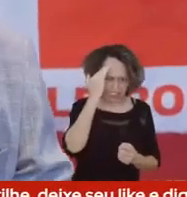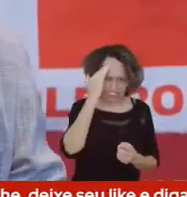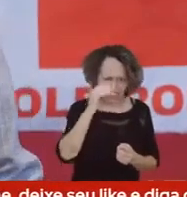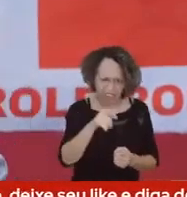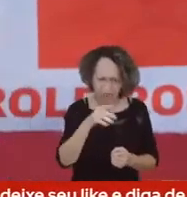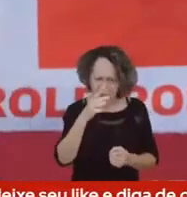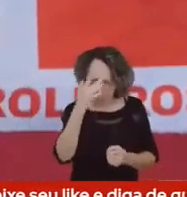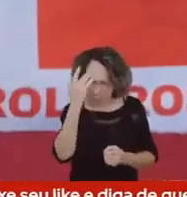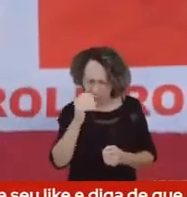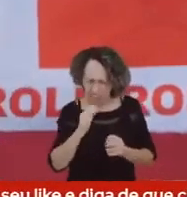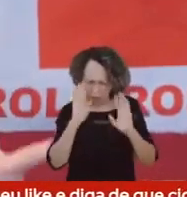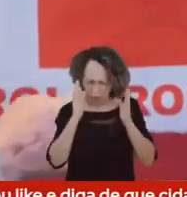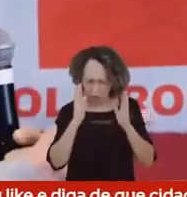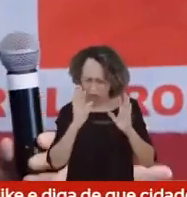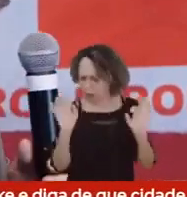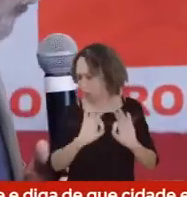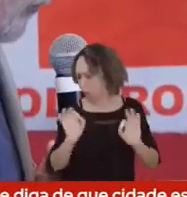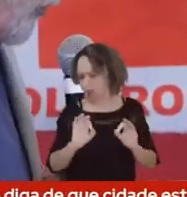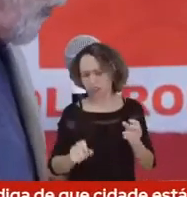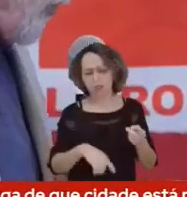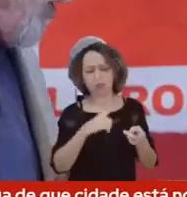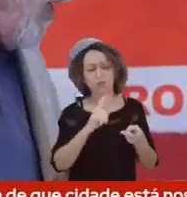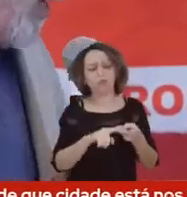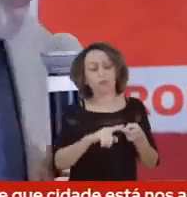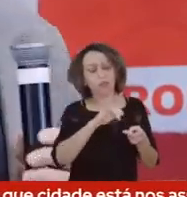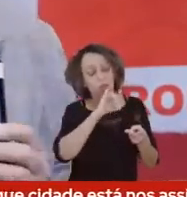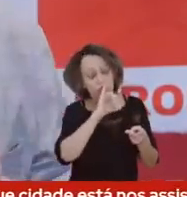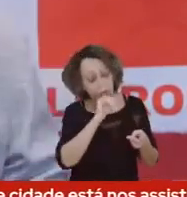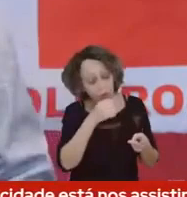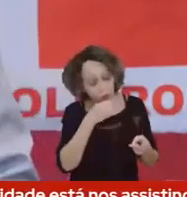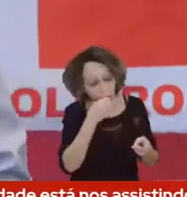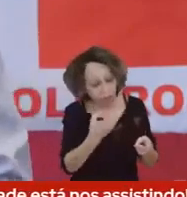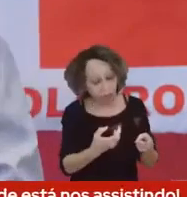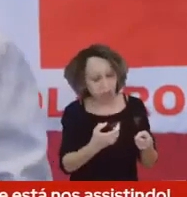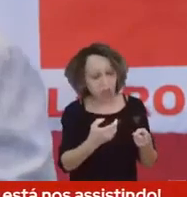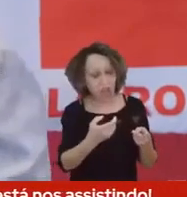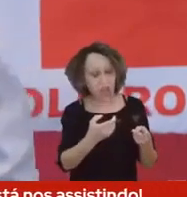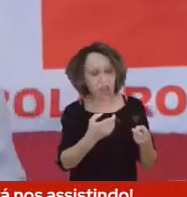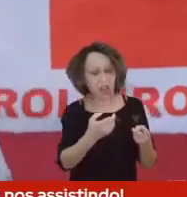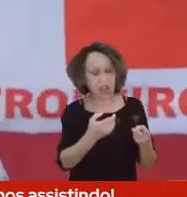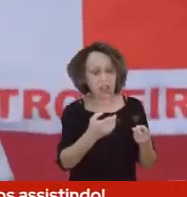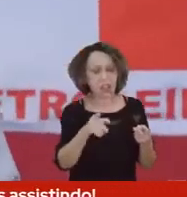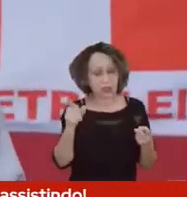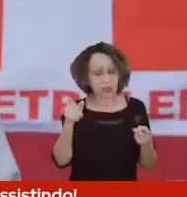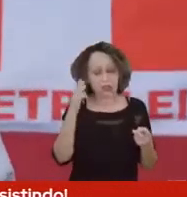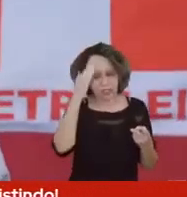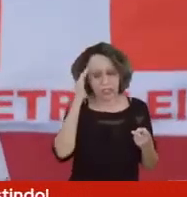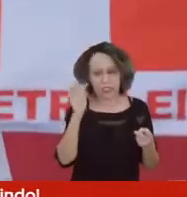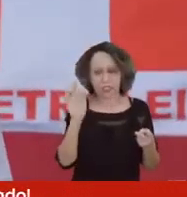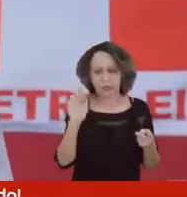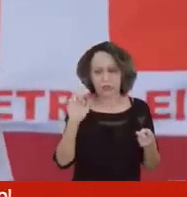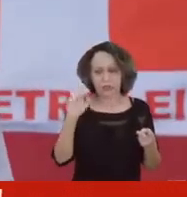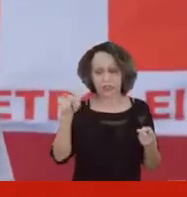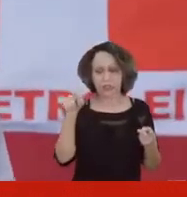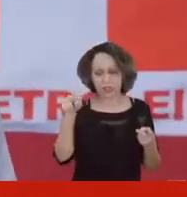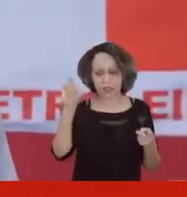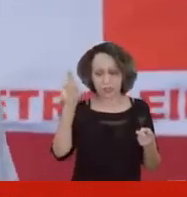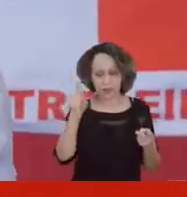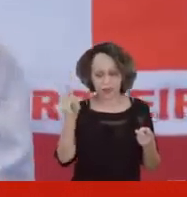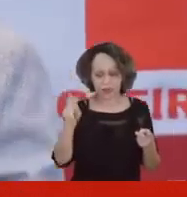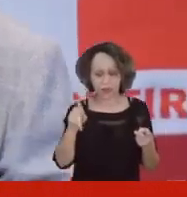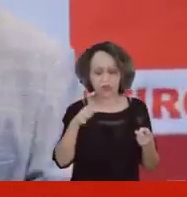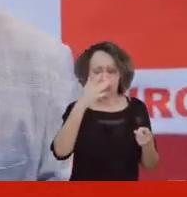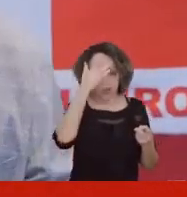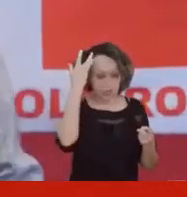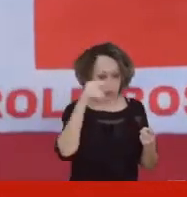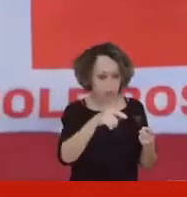a segunda vez, e você é professor, e as pessoas não entendem, as pessoas continuam sendo burras.